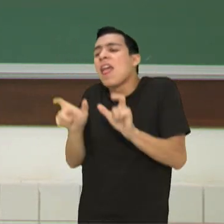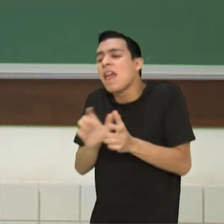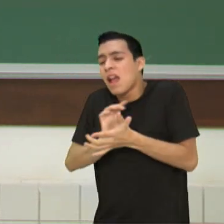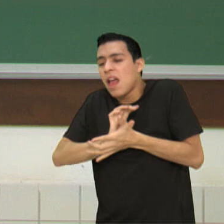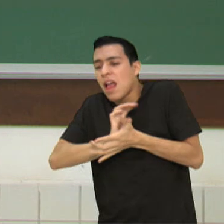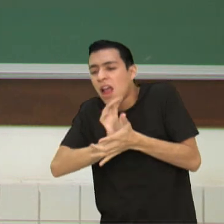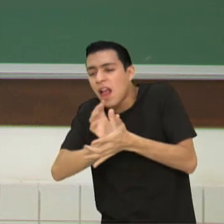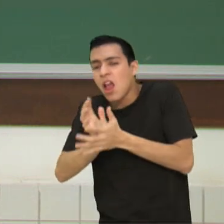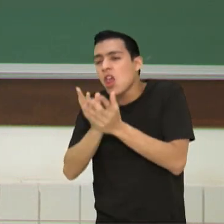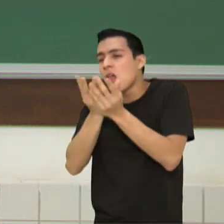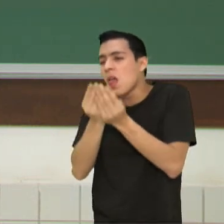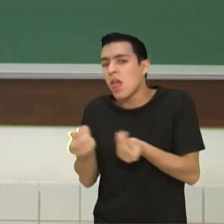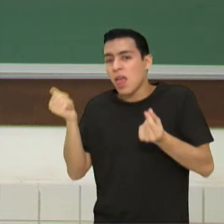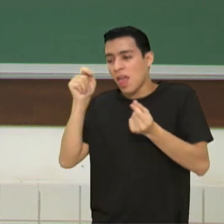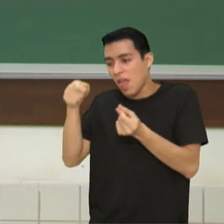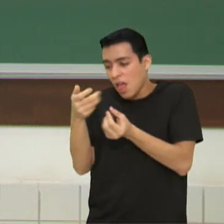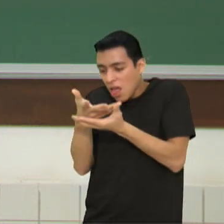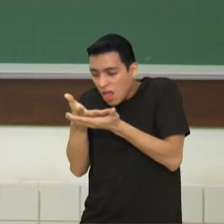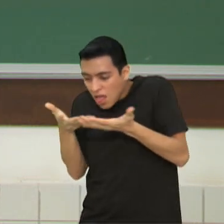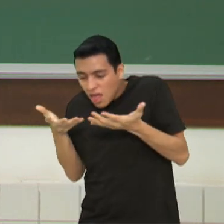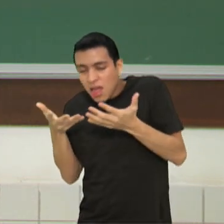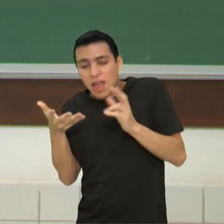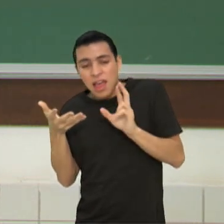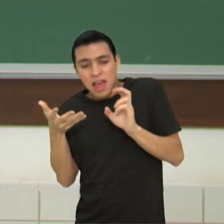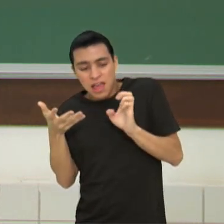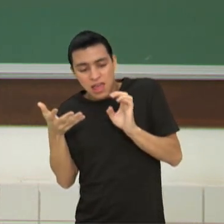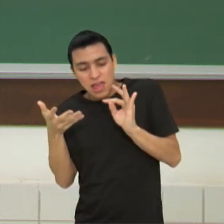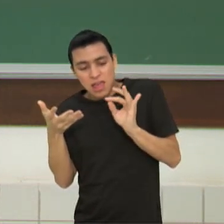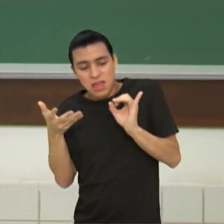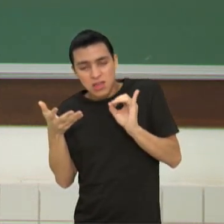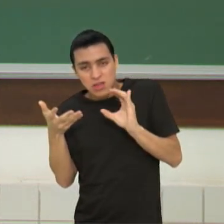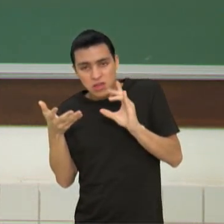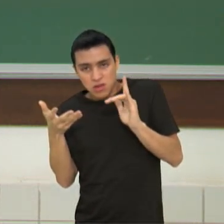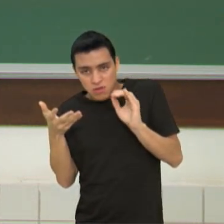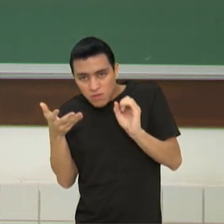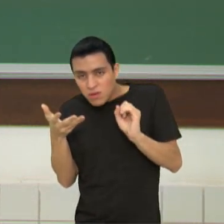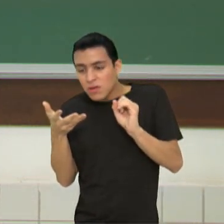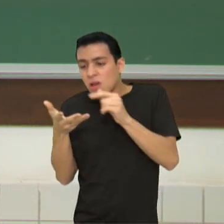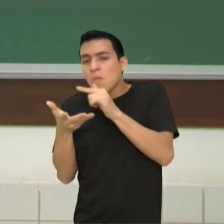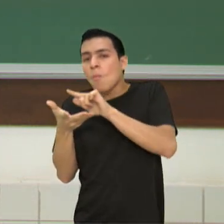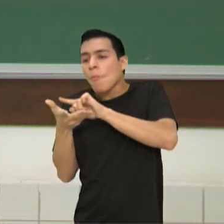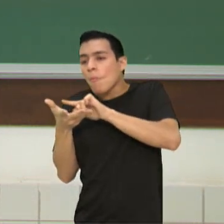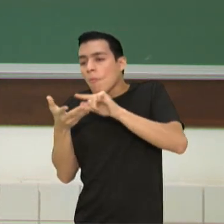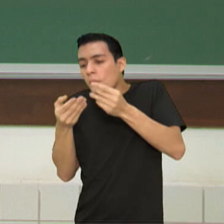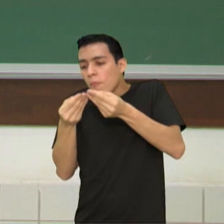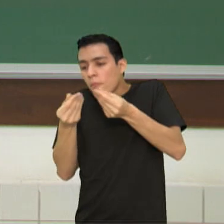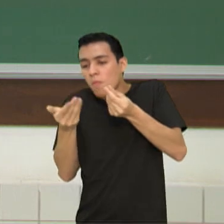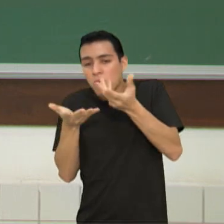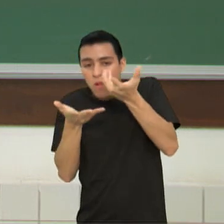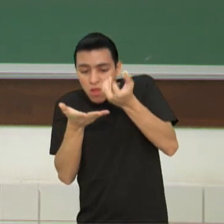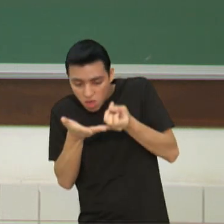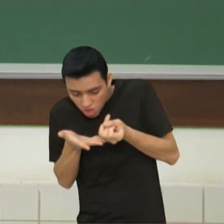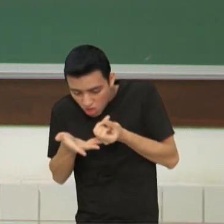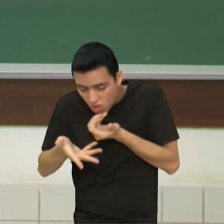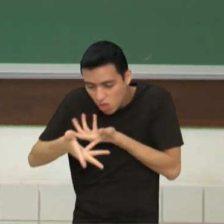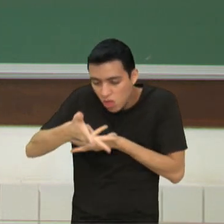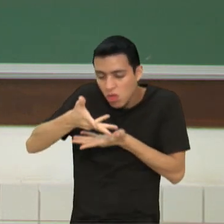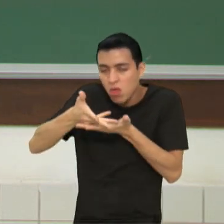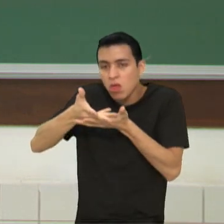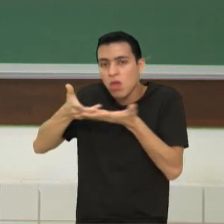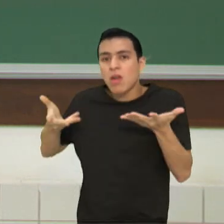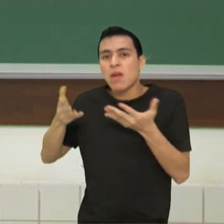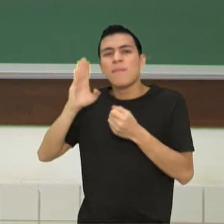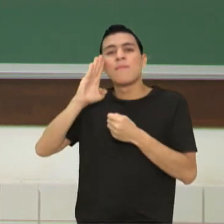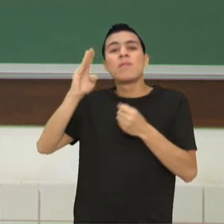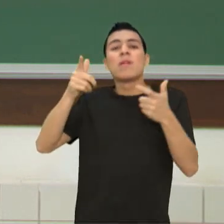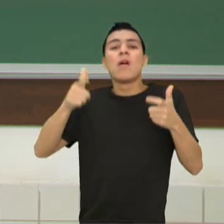no nosso corpo? Os retículos endoplasmáticos lisos das células. Principalmente aonde? Principalmente